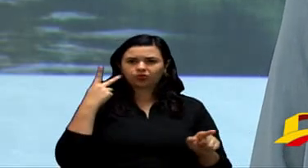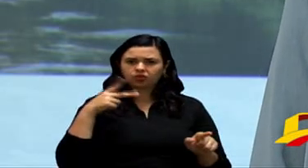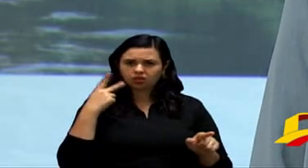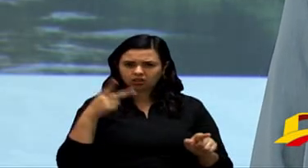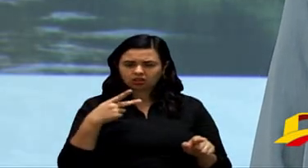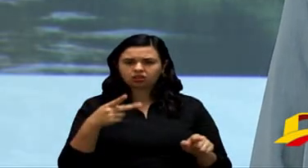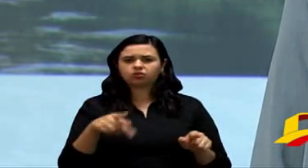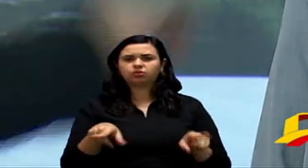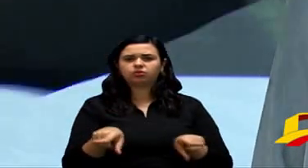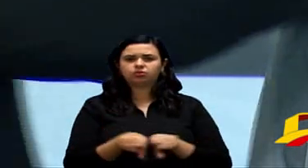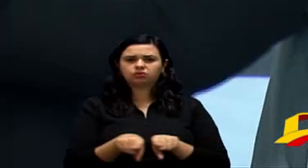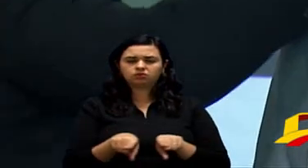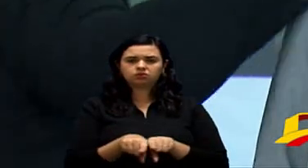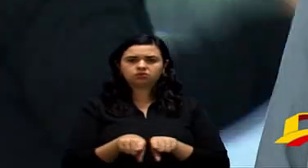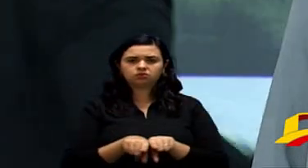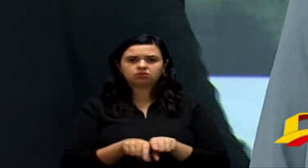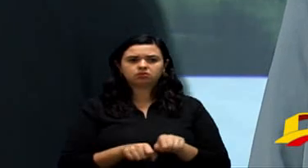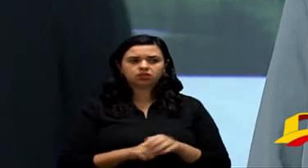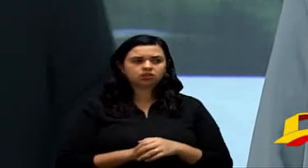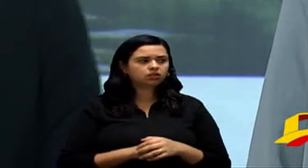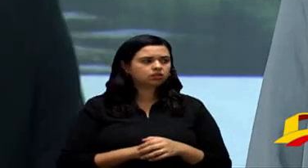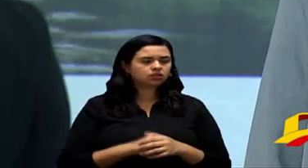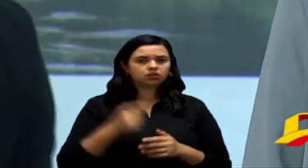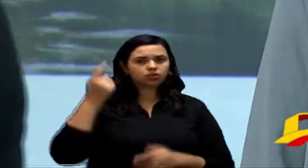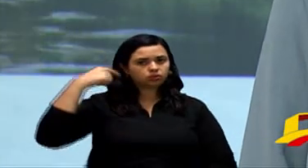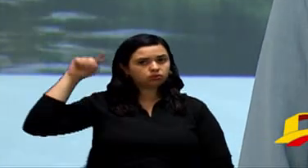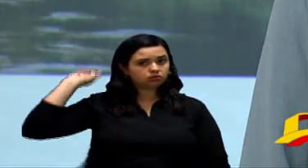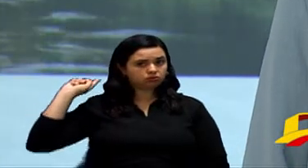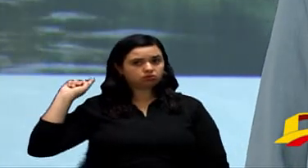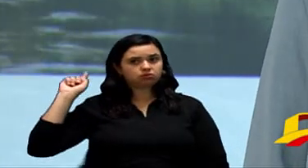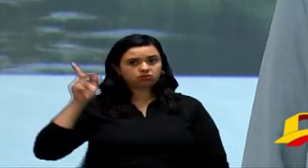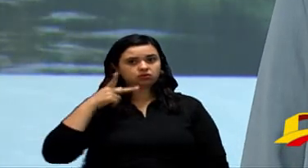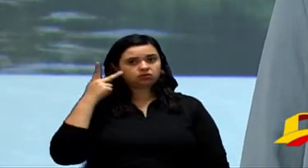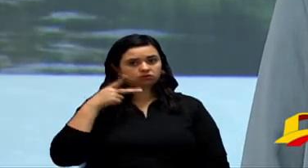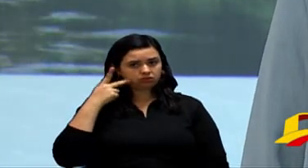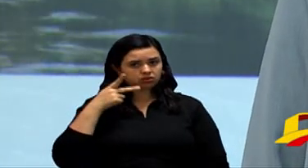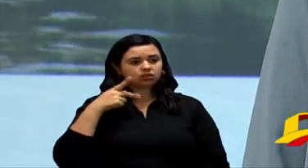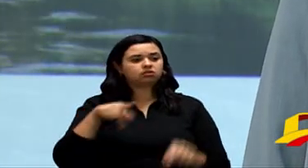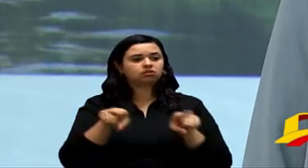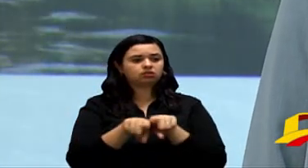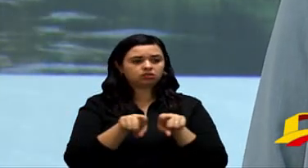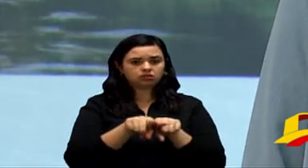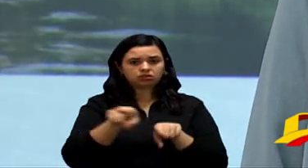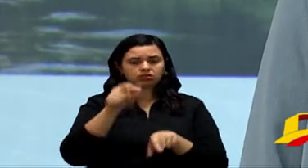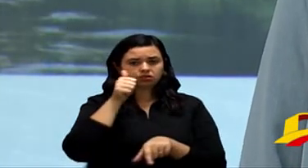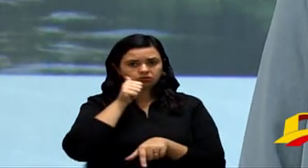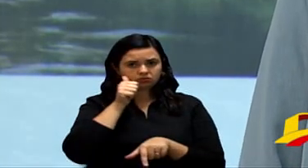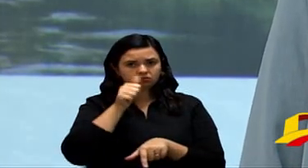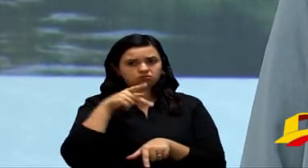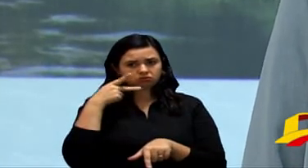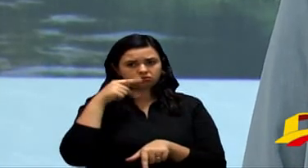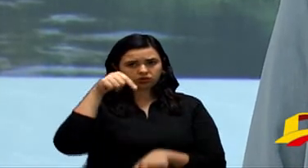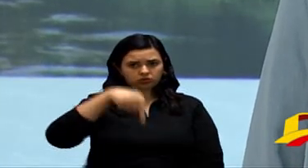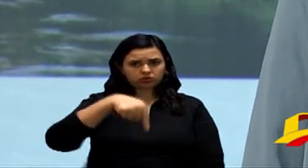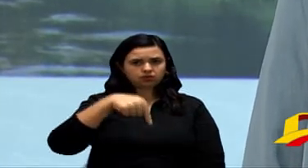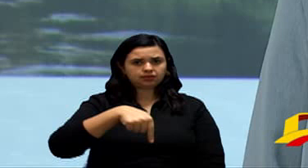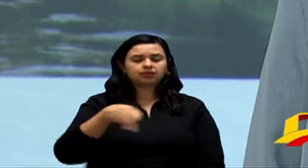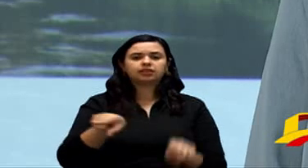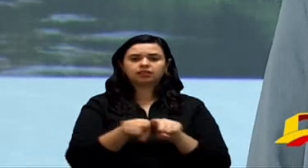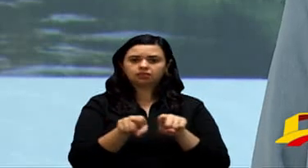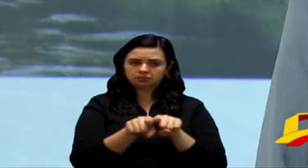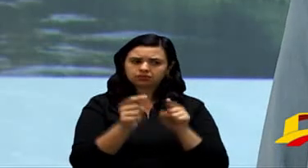vereadoras outro dia as próprias vereadoras foram agredidas agredidas aqui por